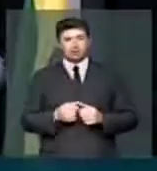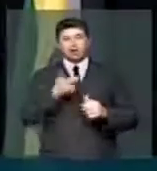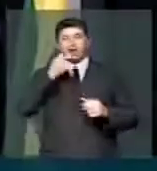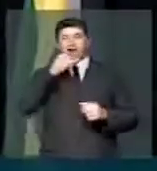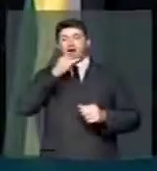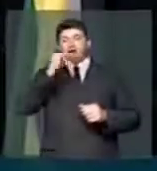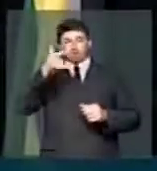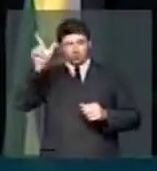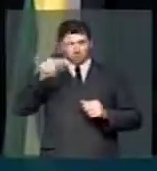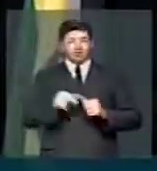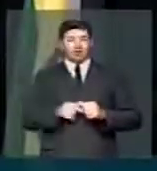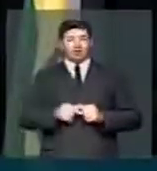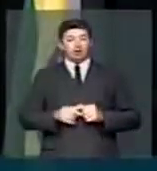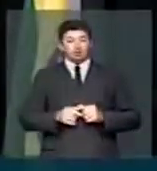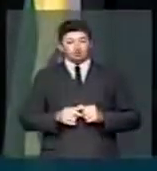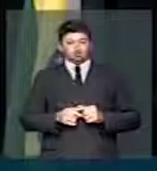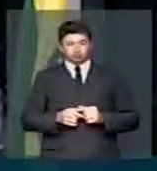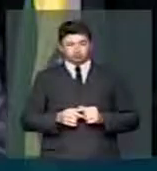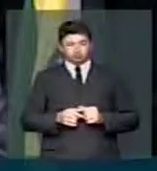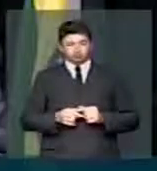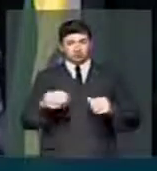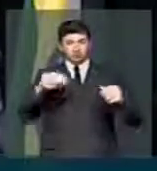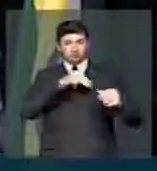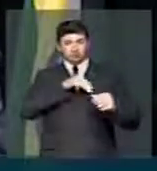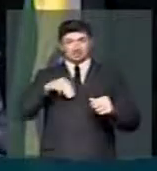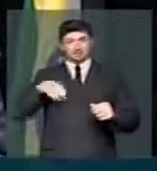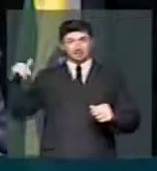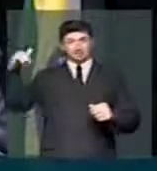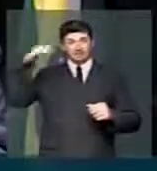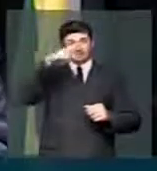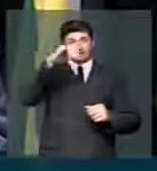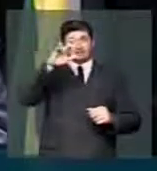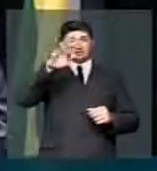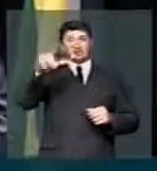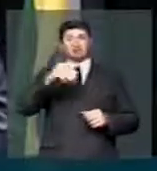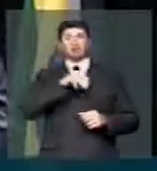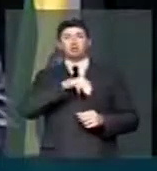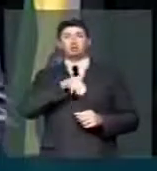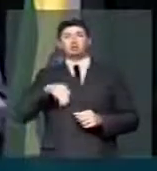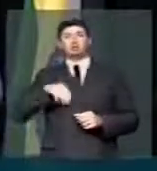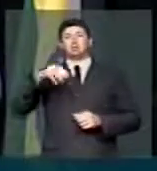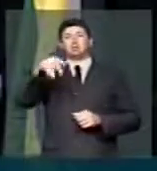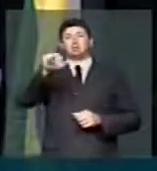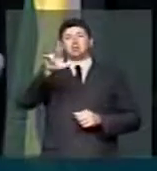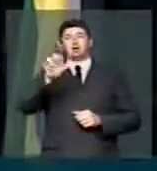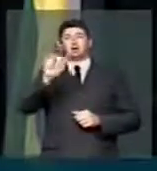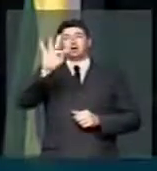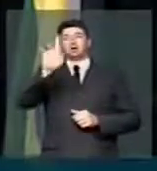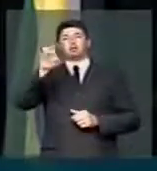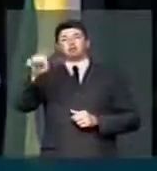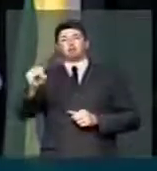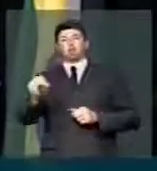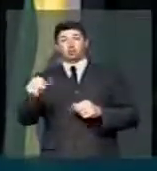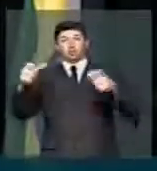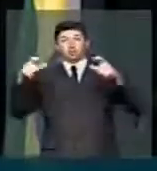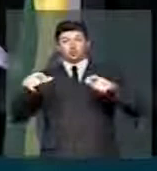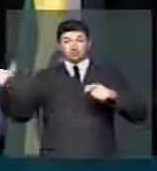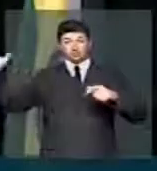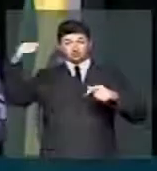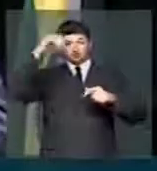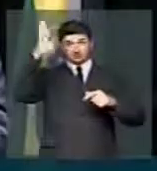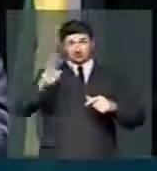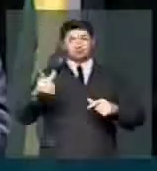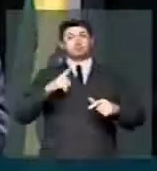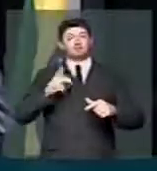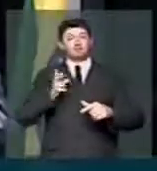exemplo, alertávamos ao ministro da Aviação Civil, Moreira Franco, que aqui esteve. A área de aviação no Brasil está